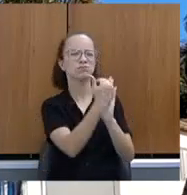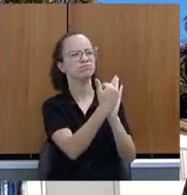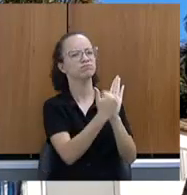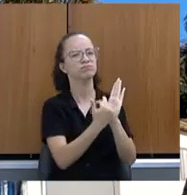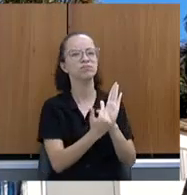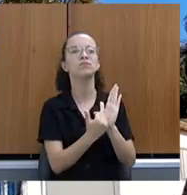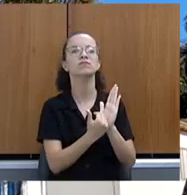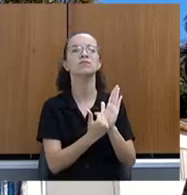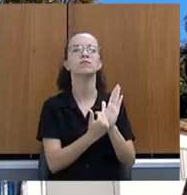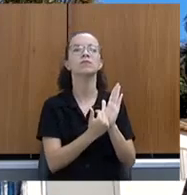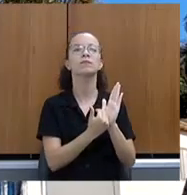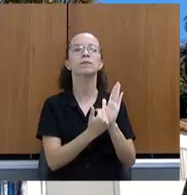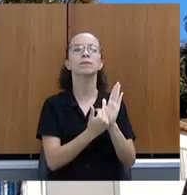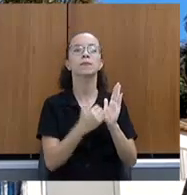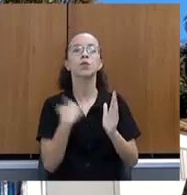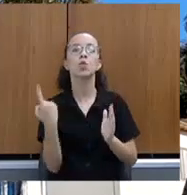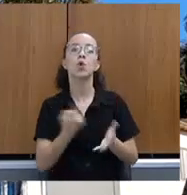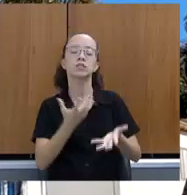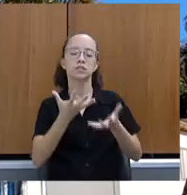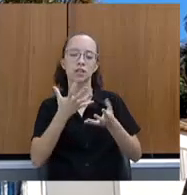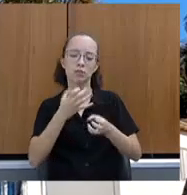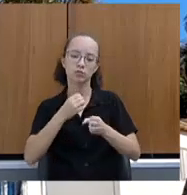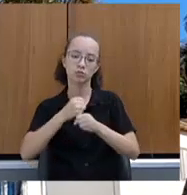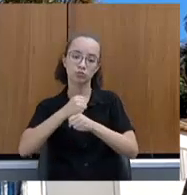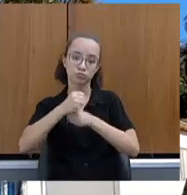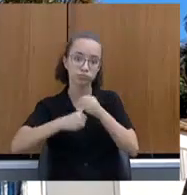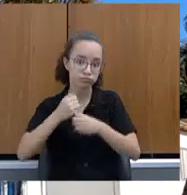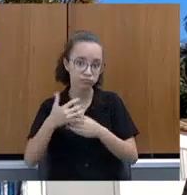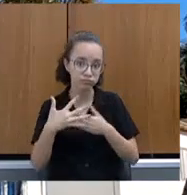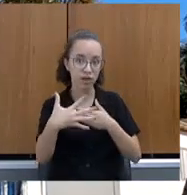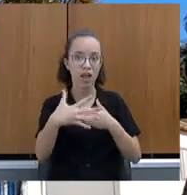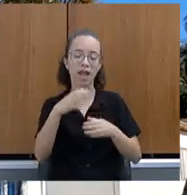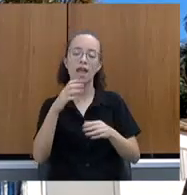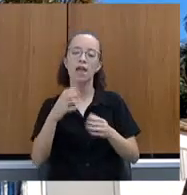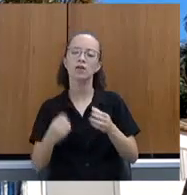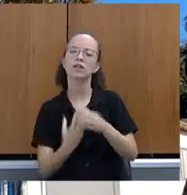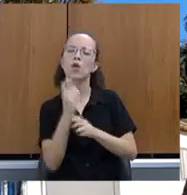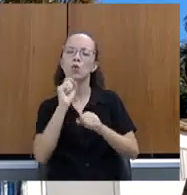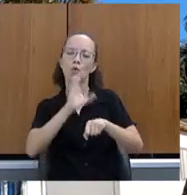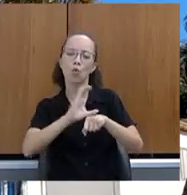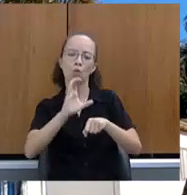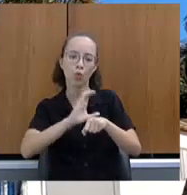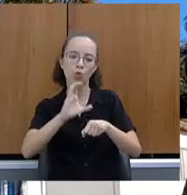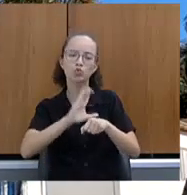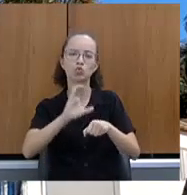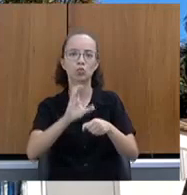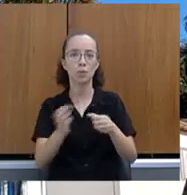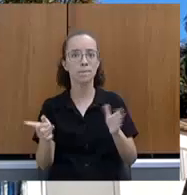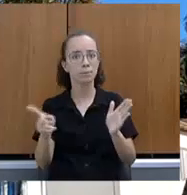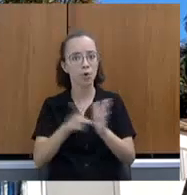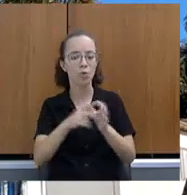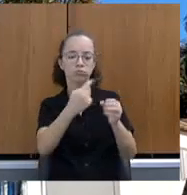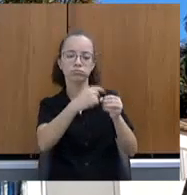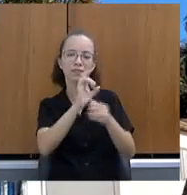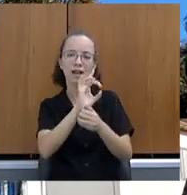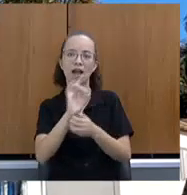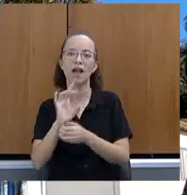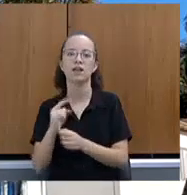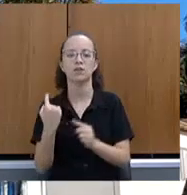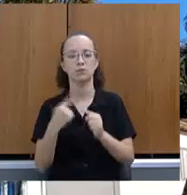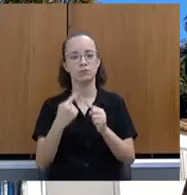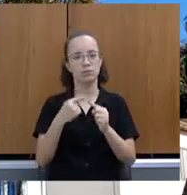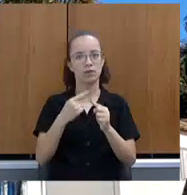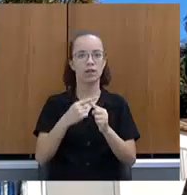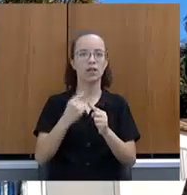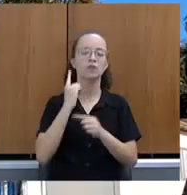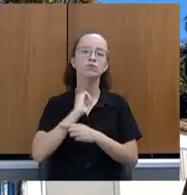tem a fa-op E nós queremos nos próximos anos criar o curso de restauração Nessas cidades porque a restauração em Minas Gerais